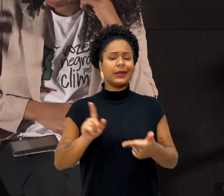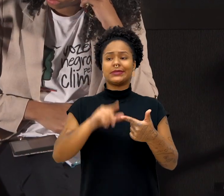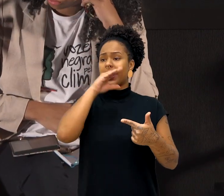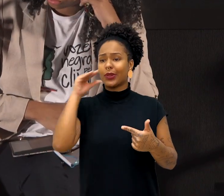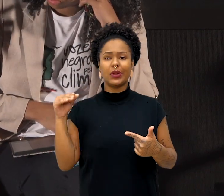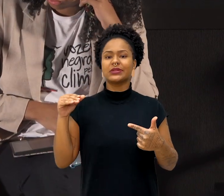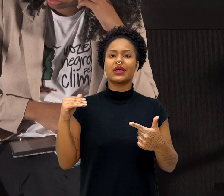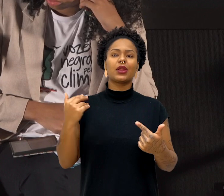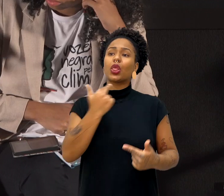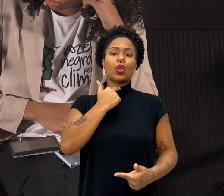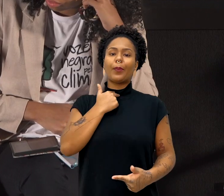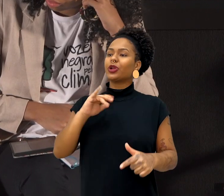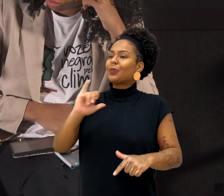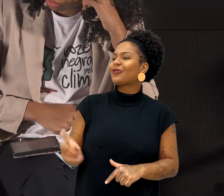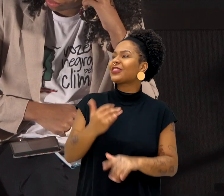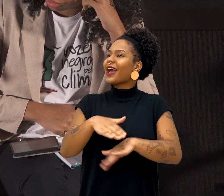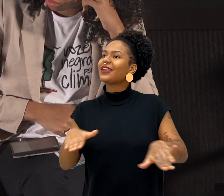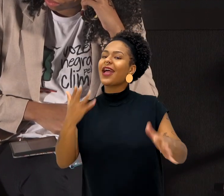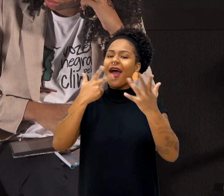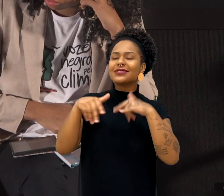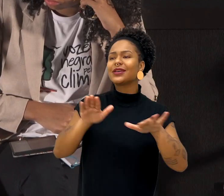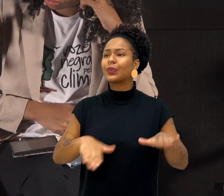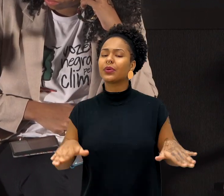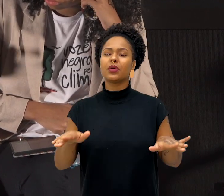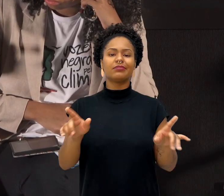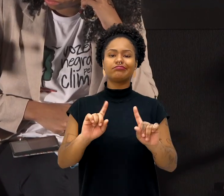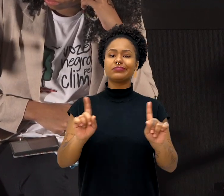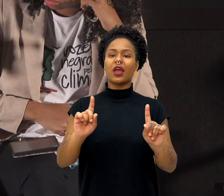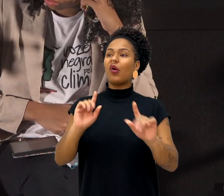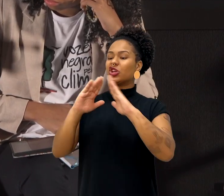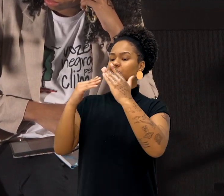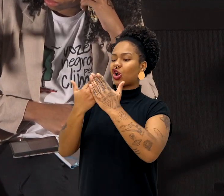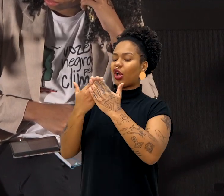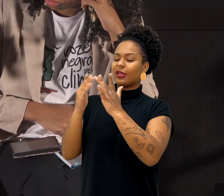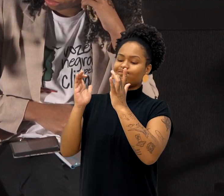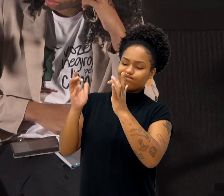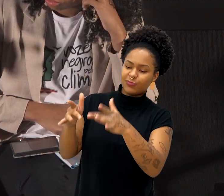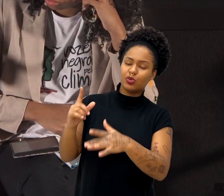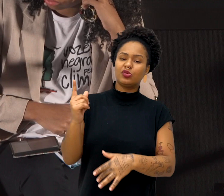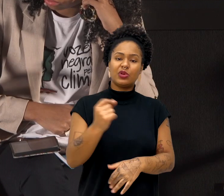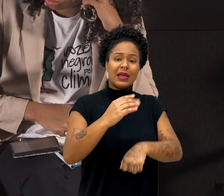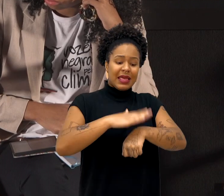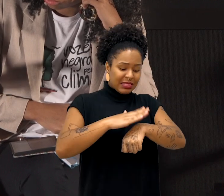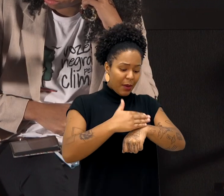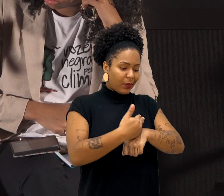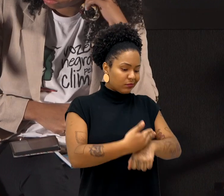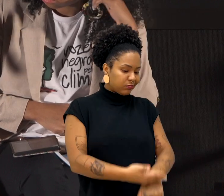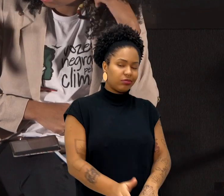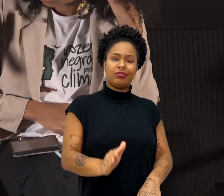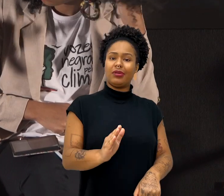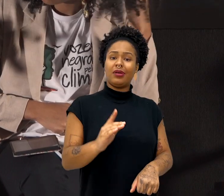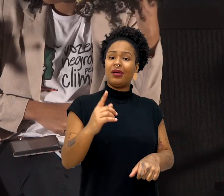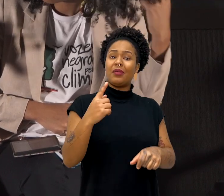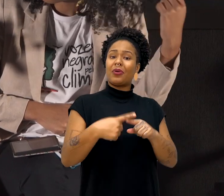as mesmas coisas, em que crianças e adolescentes estão tendo que sair da escola, perder tempo de vida,